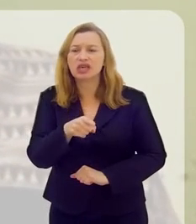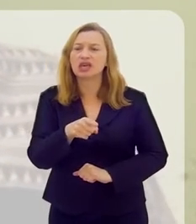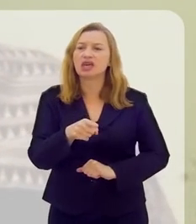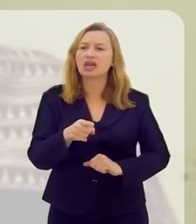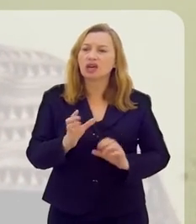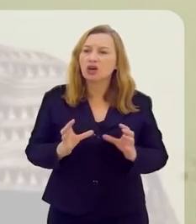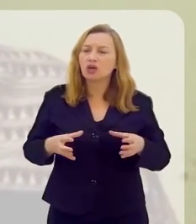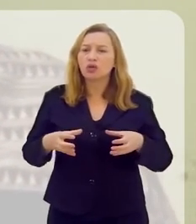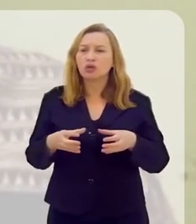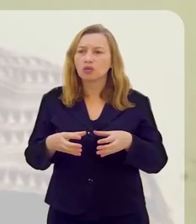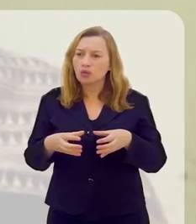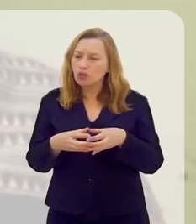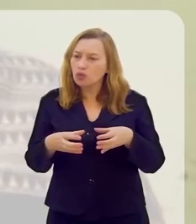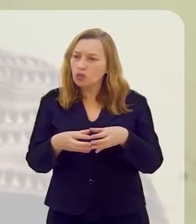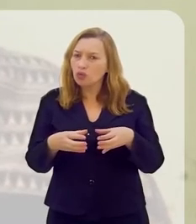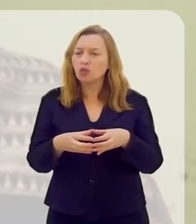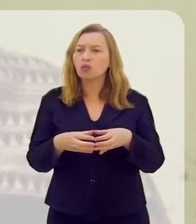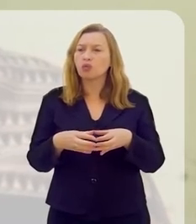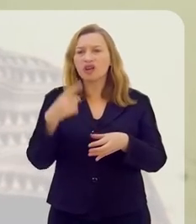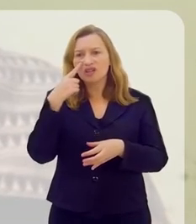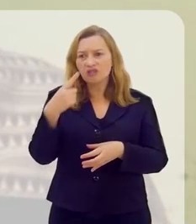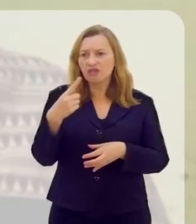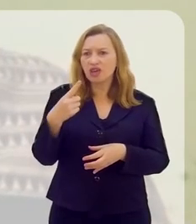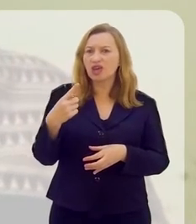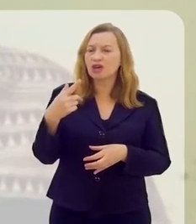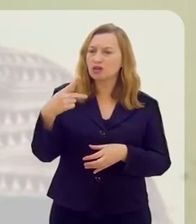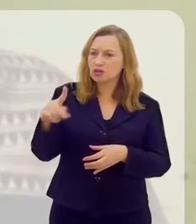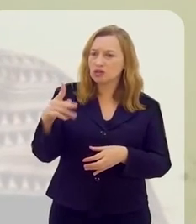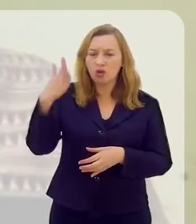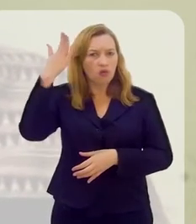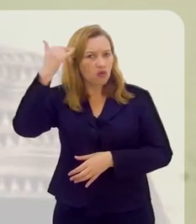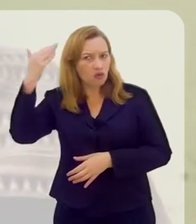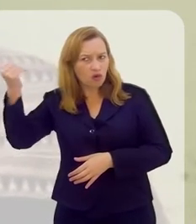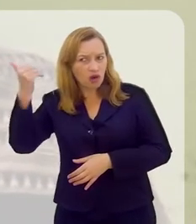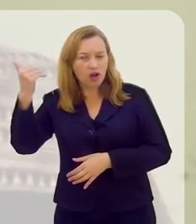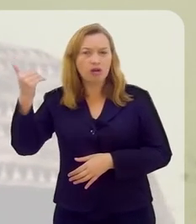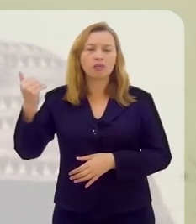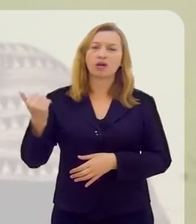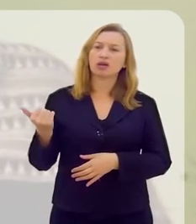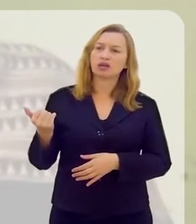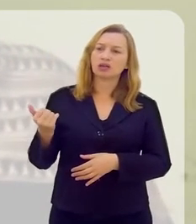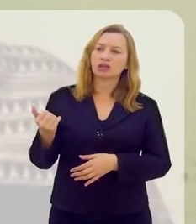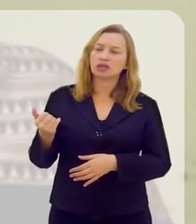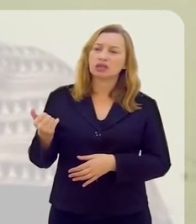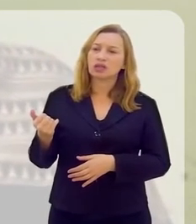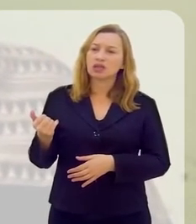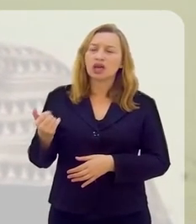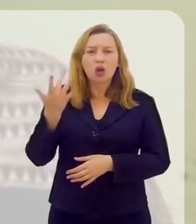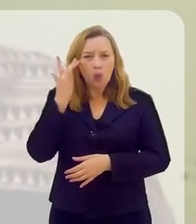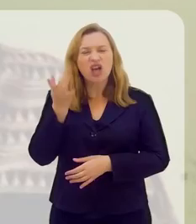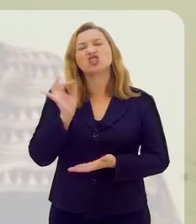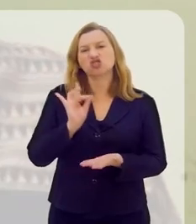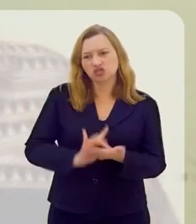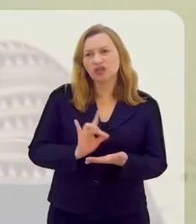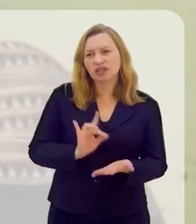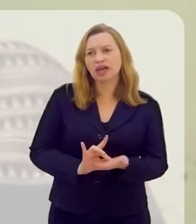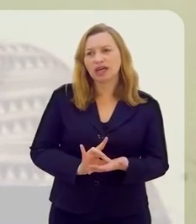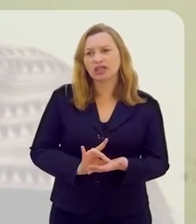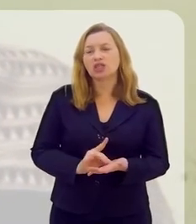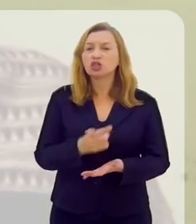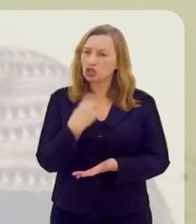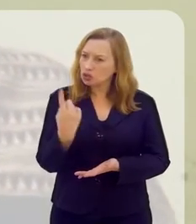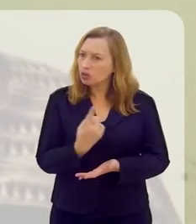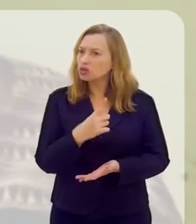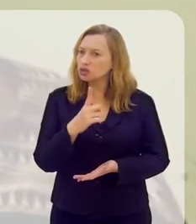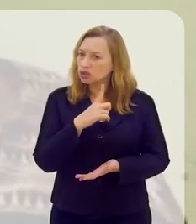na carreira, que ele vê o seu talento, o seu sucesso. Eu acho que, de verdade,